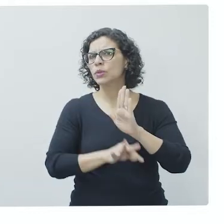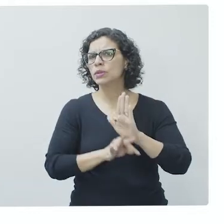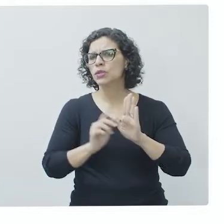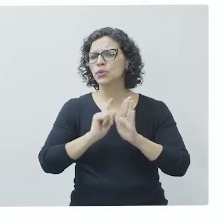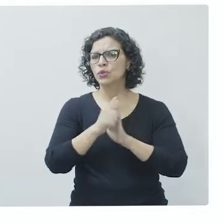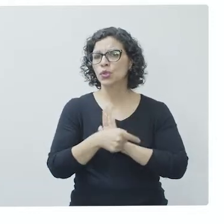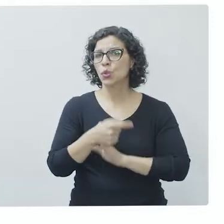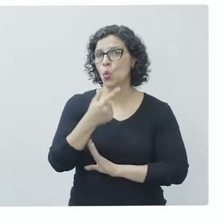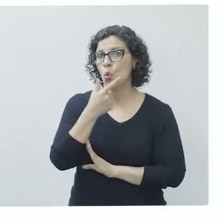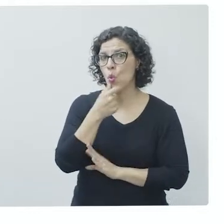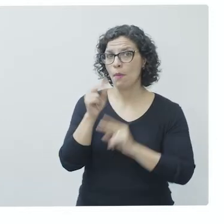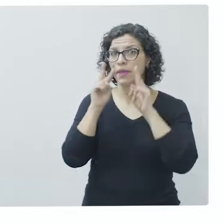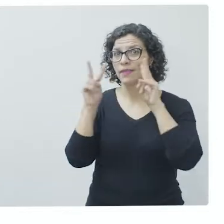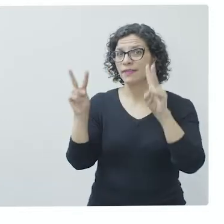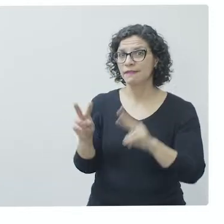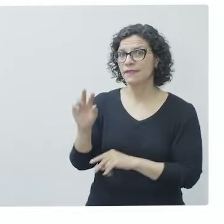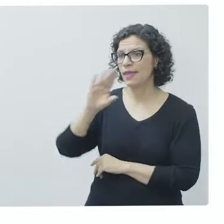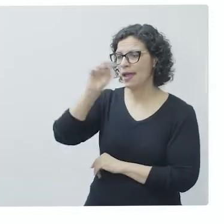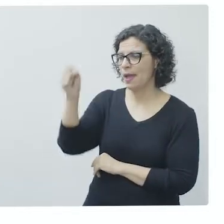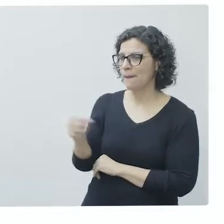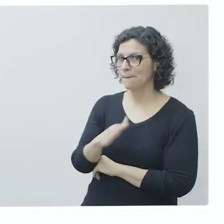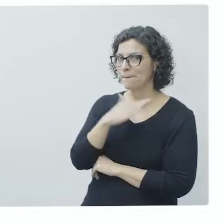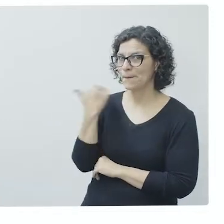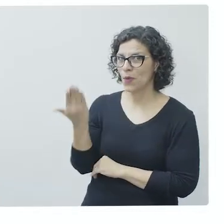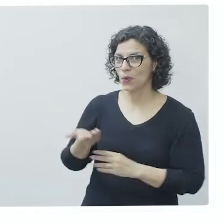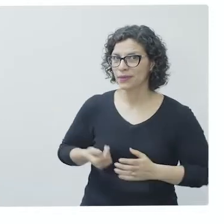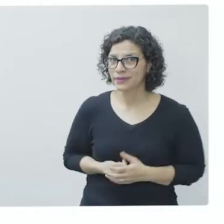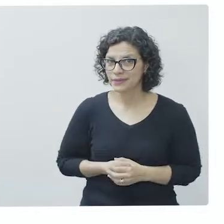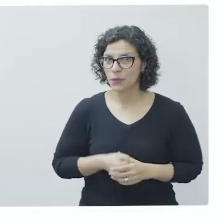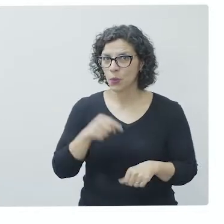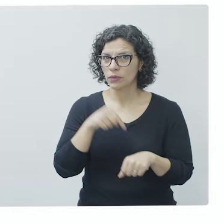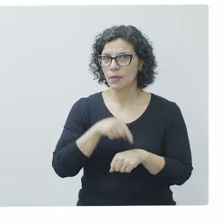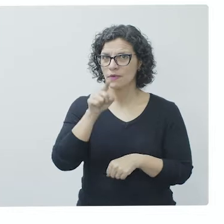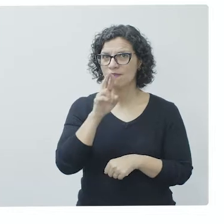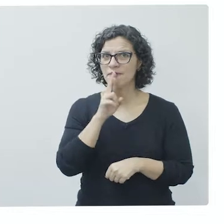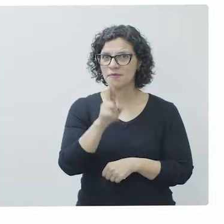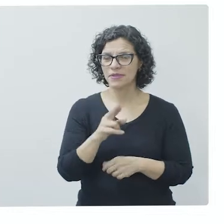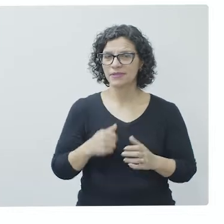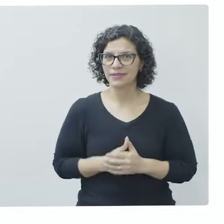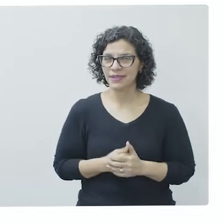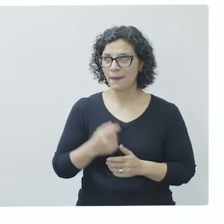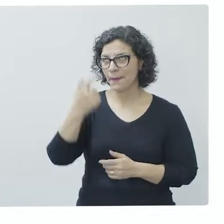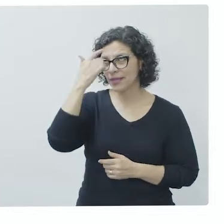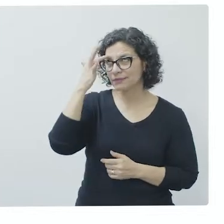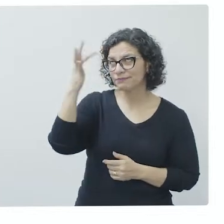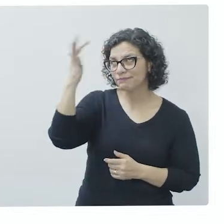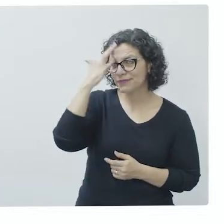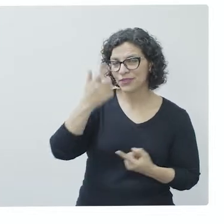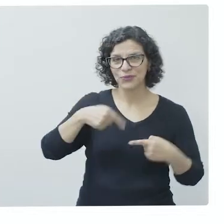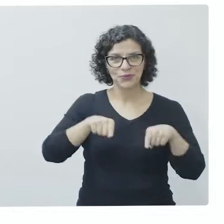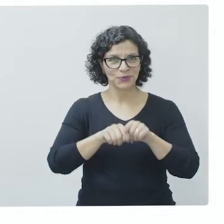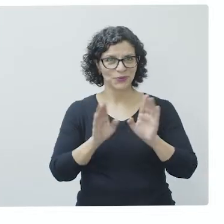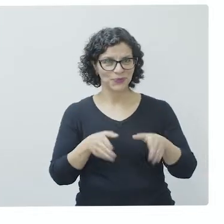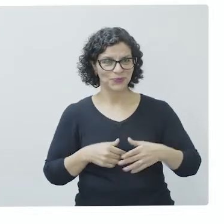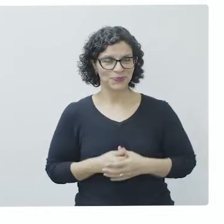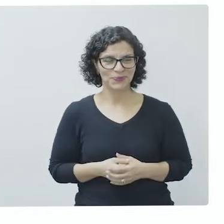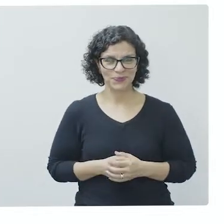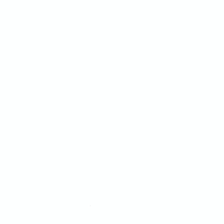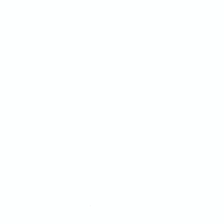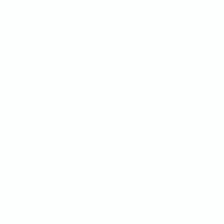com o título O Homem que Enxergava a Morte? Vou dar um tempinho para você usar a sua criatividade e eu já